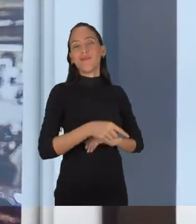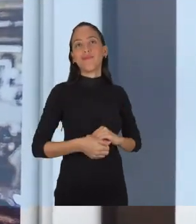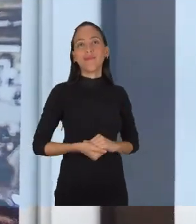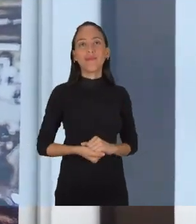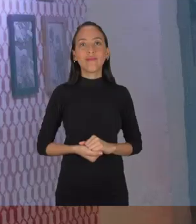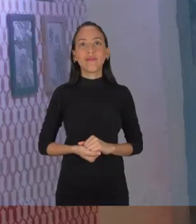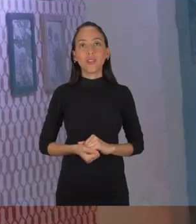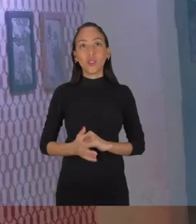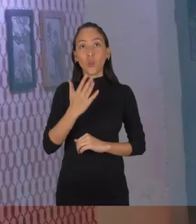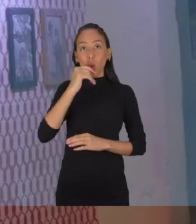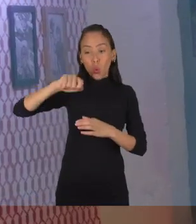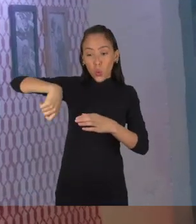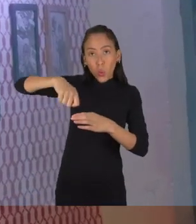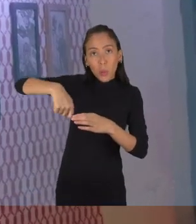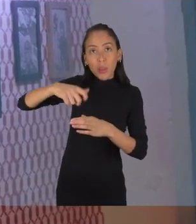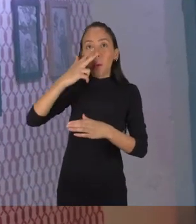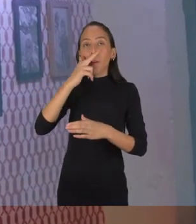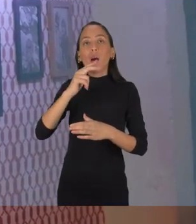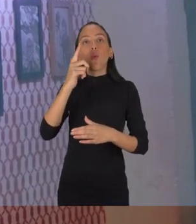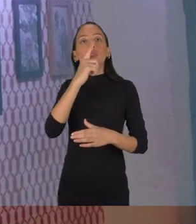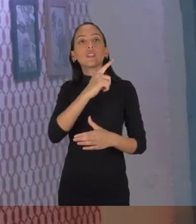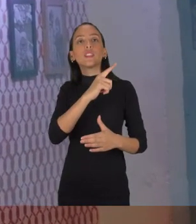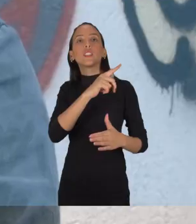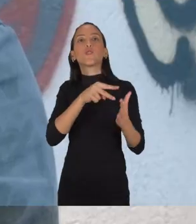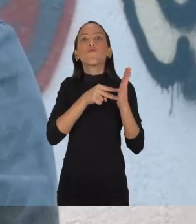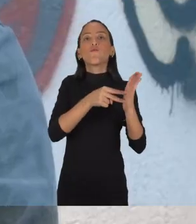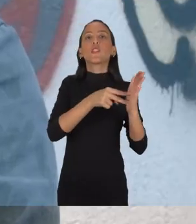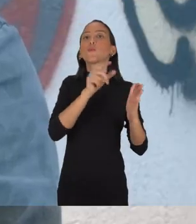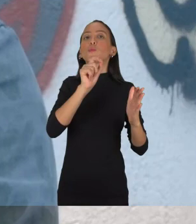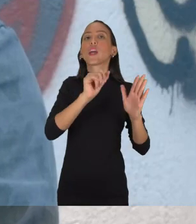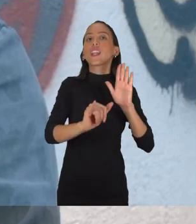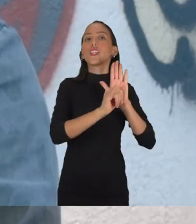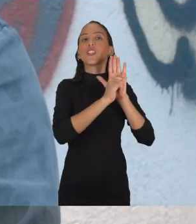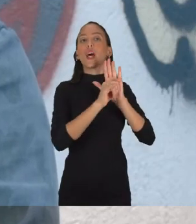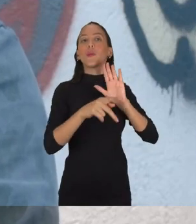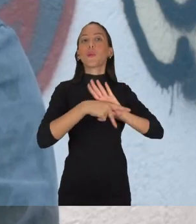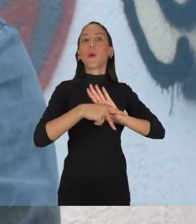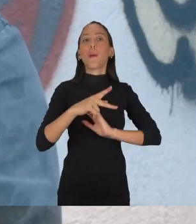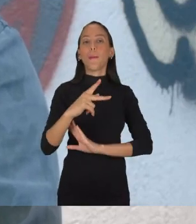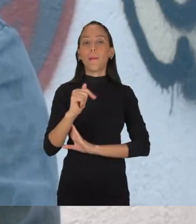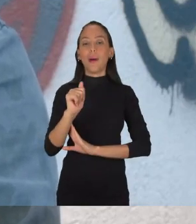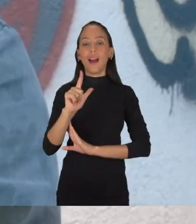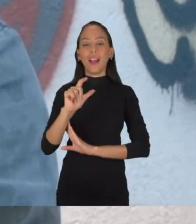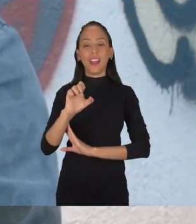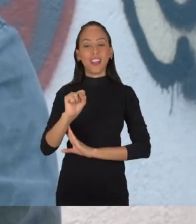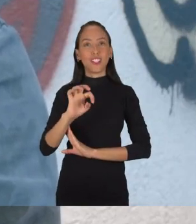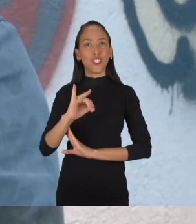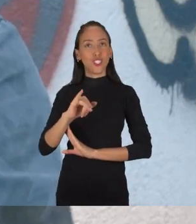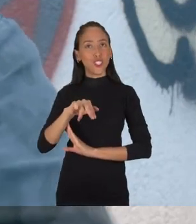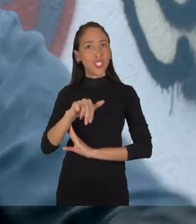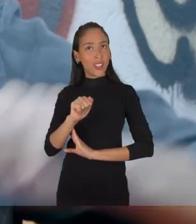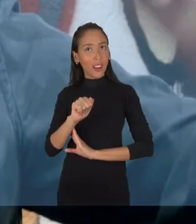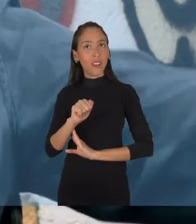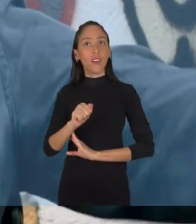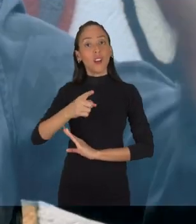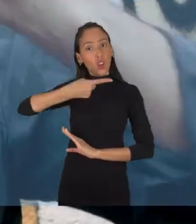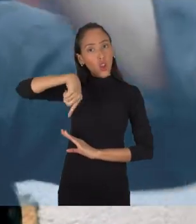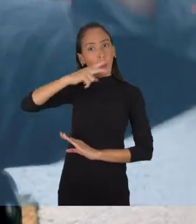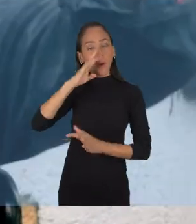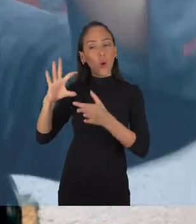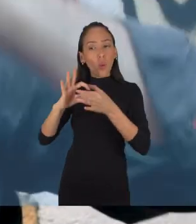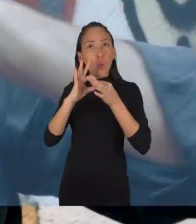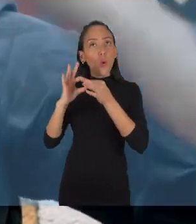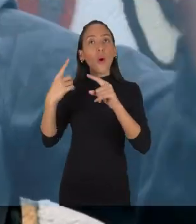Que a culinária foi uma forma de manter a identidade palestina acesa. A comida realmente nos une, né, no paladar, nas casas que estão